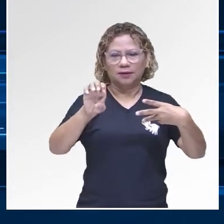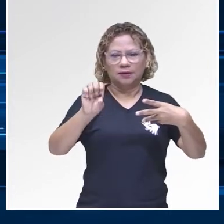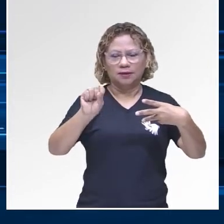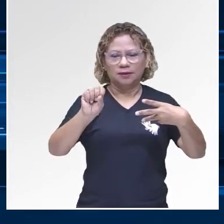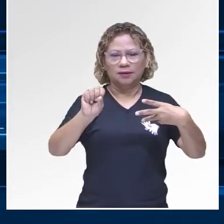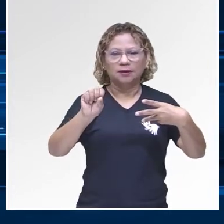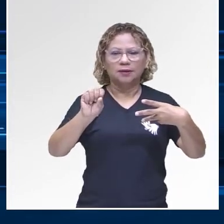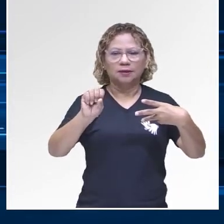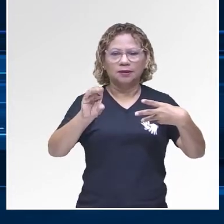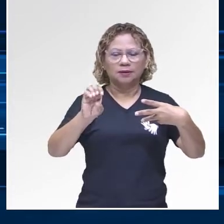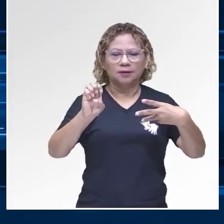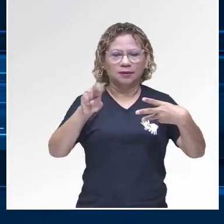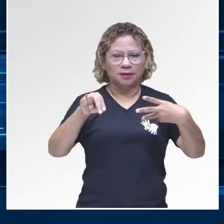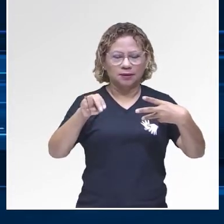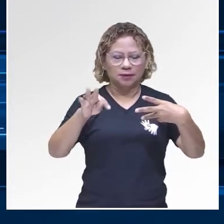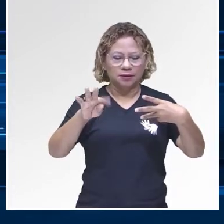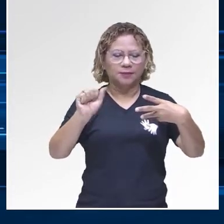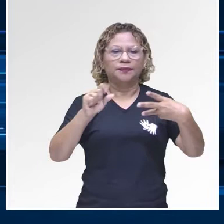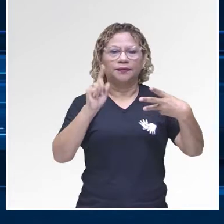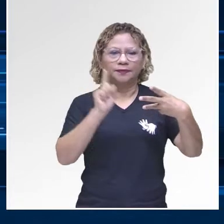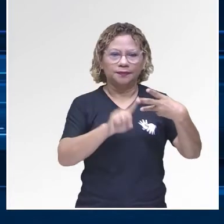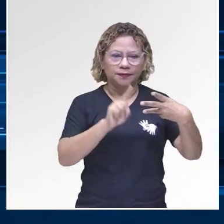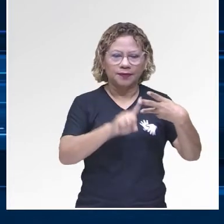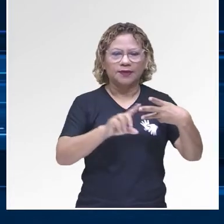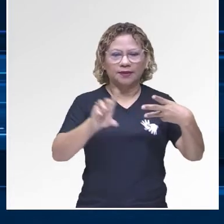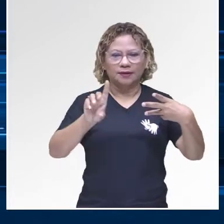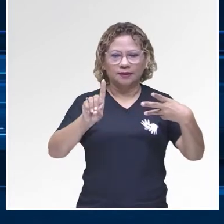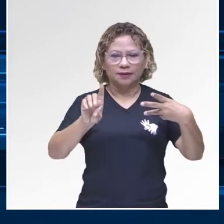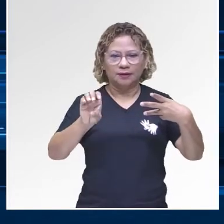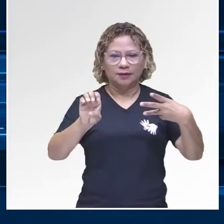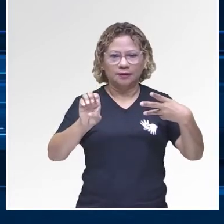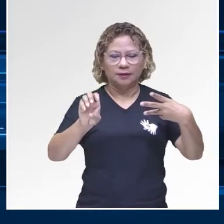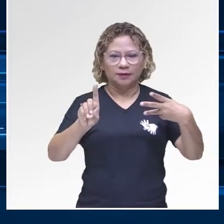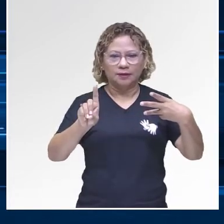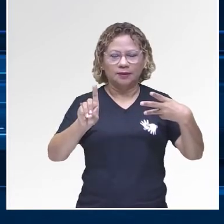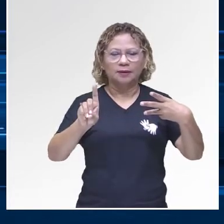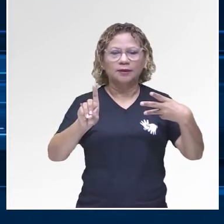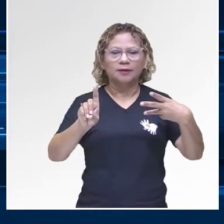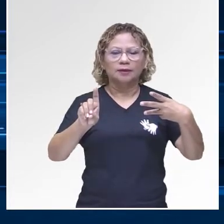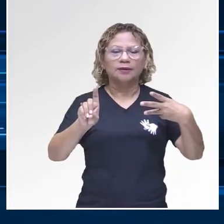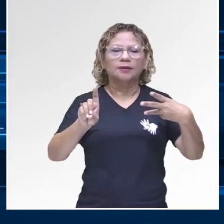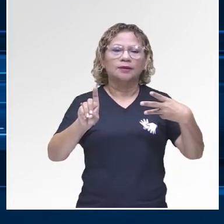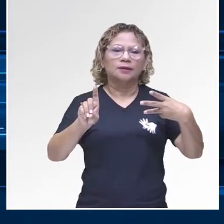referente a cada classificação. Então,